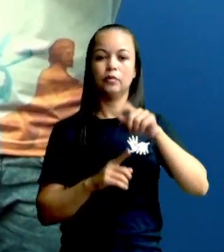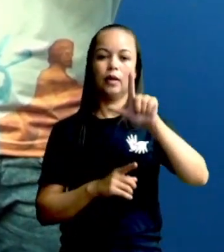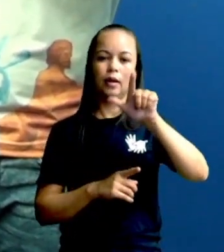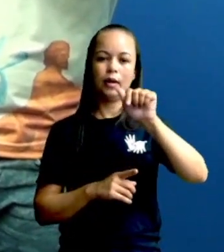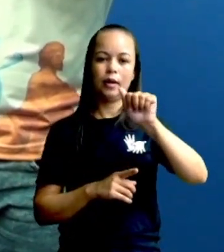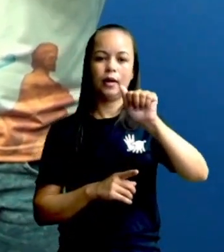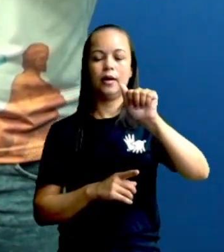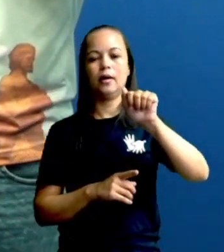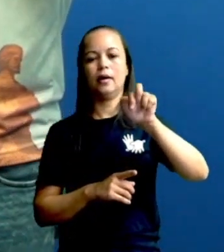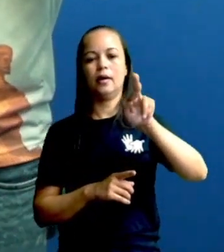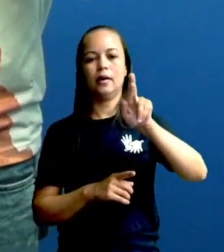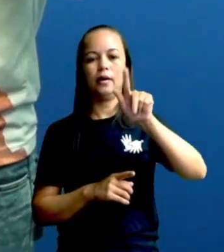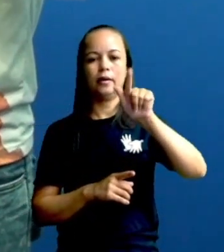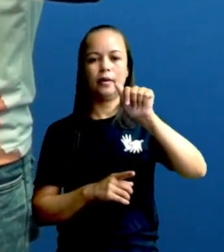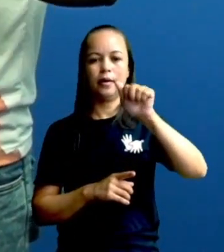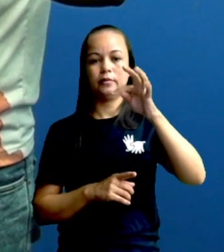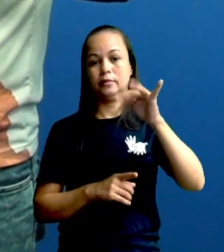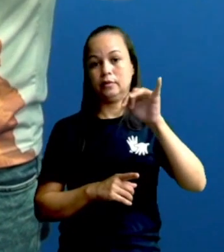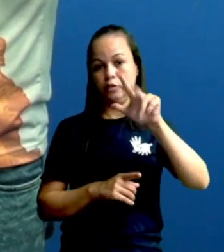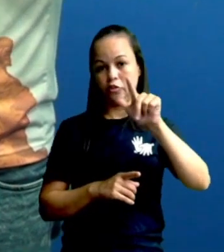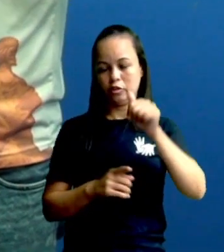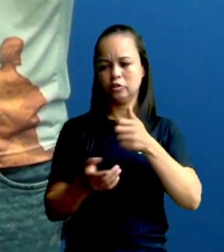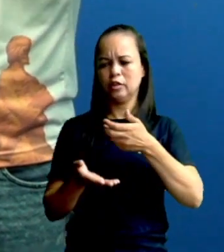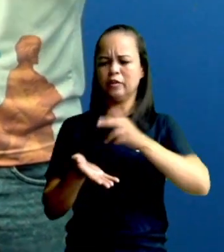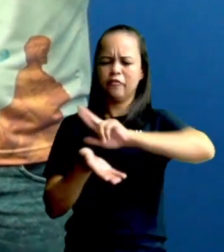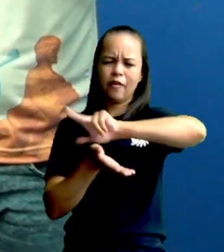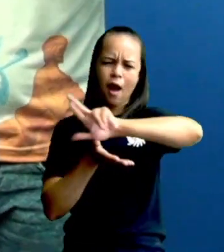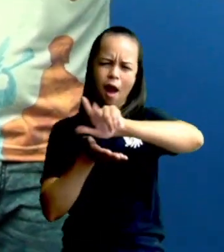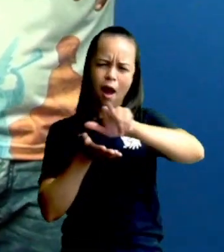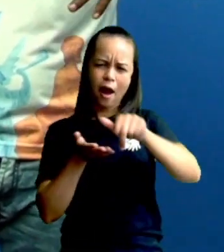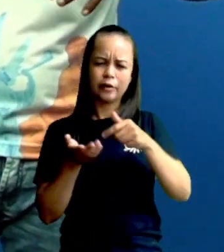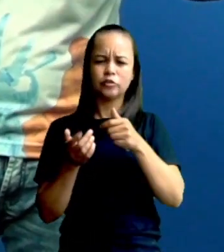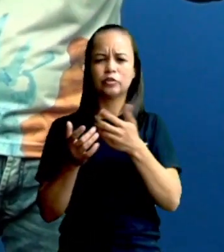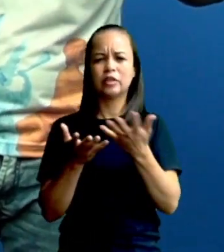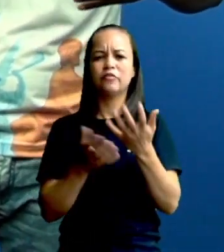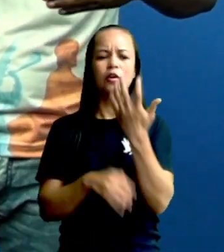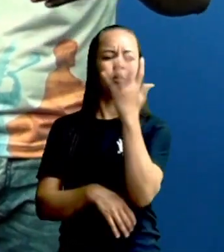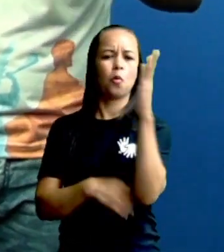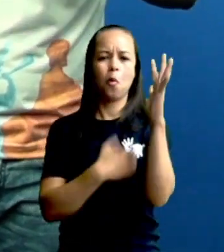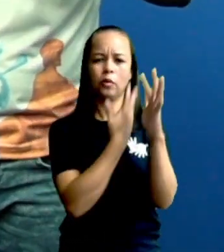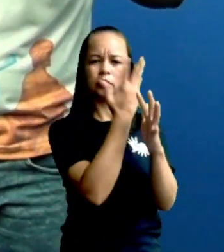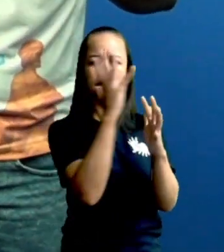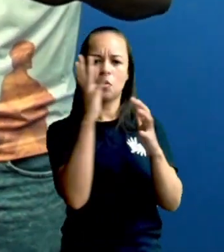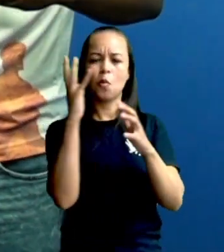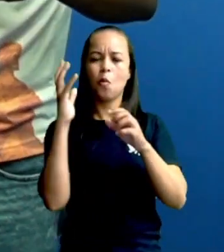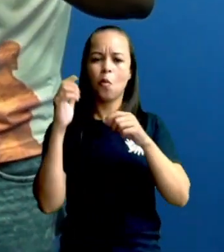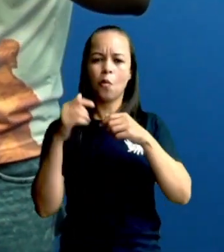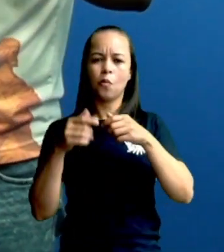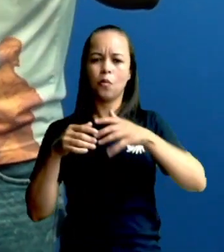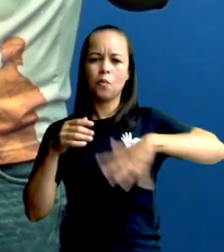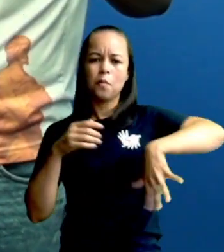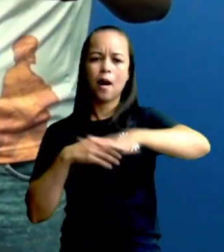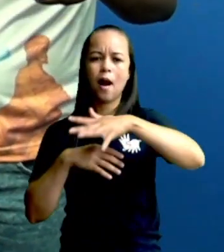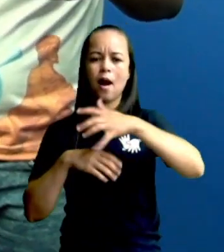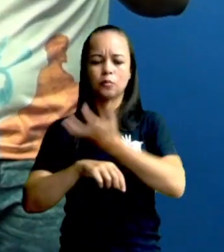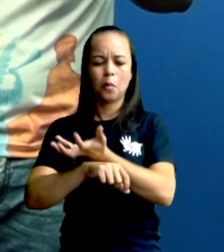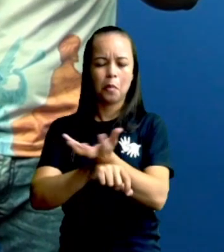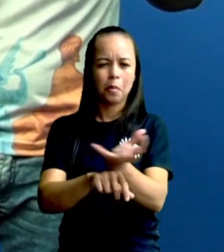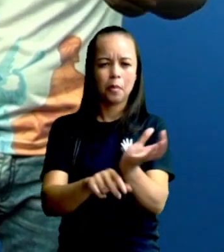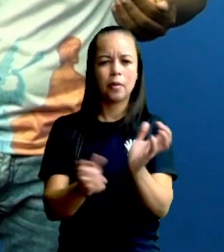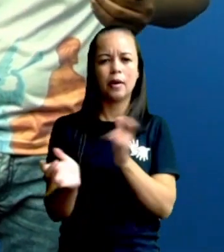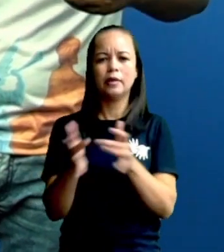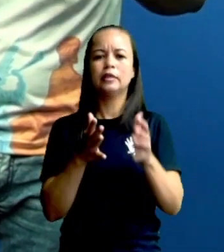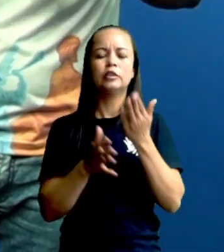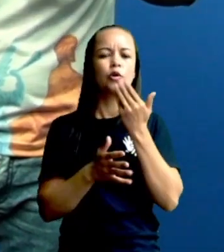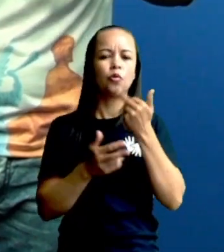os tejus, os calangos, que ficam percorrendo no mato e se alimentam de ovos de outras aves, se